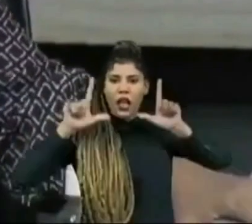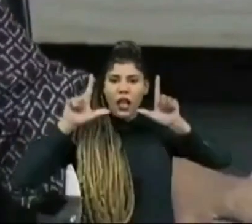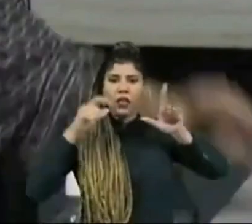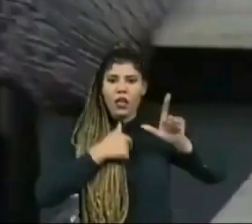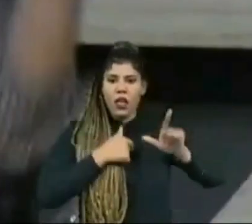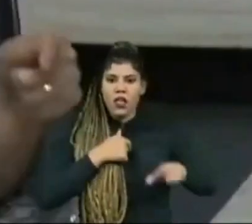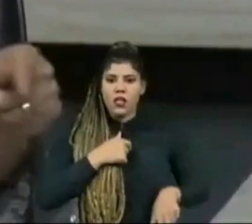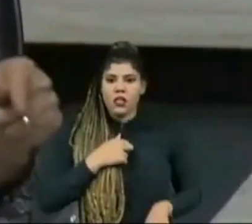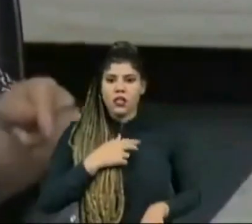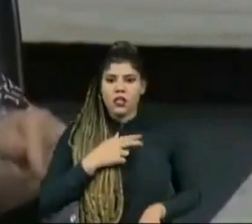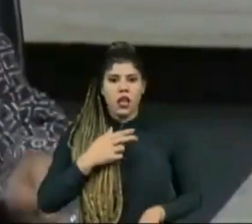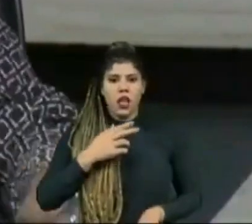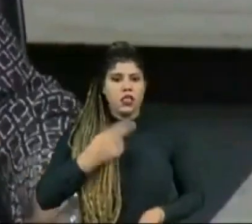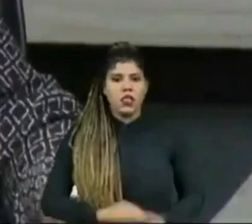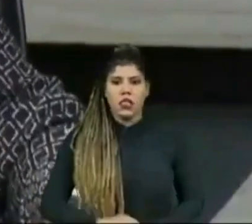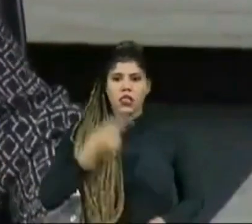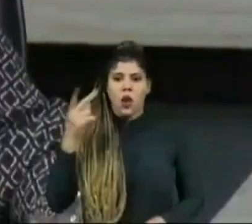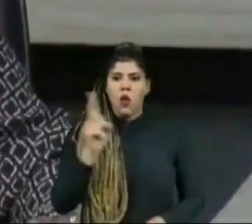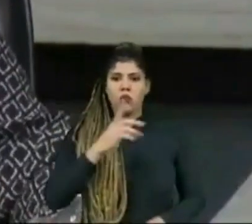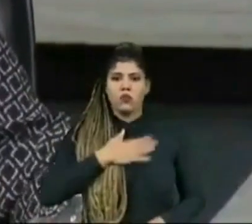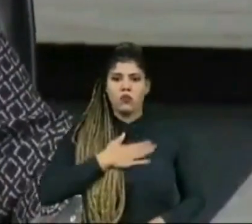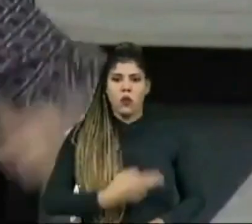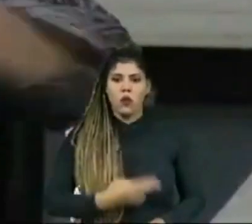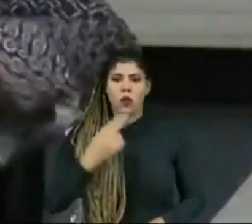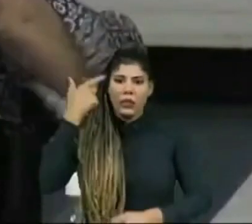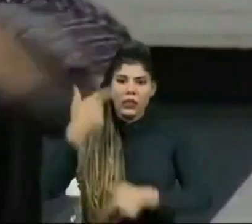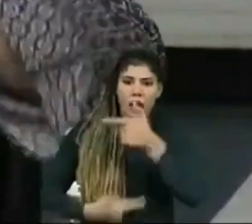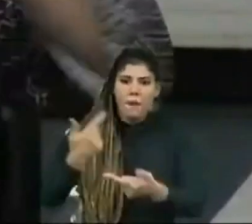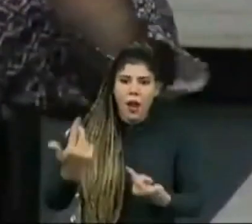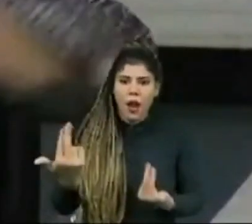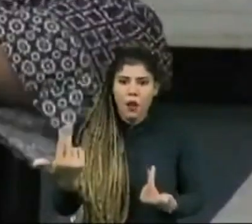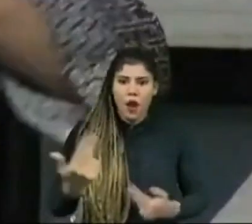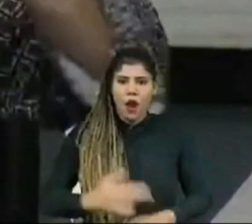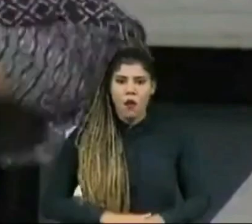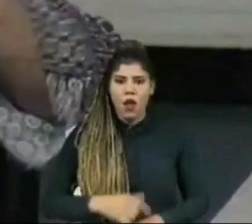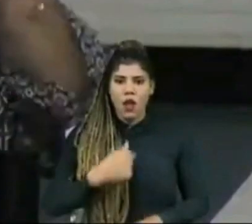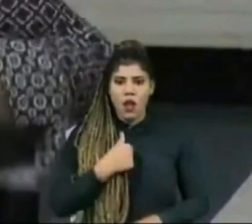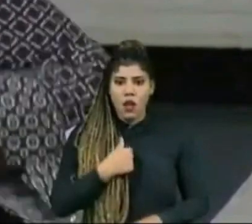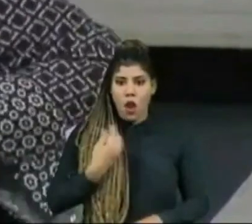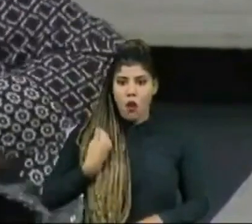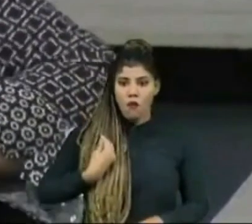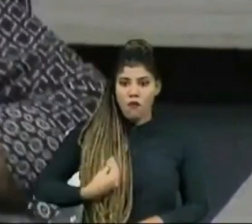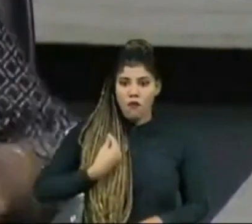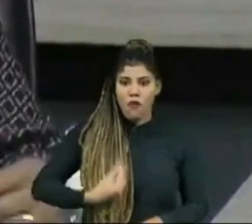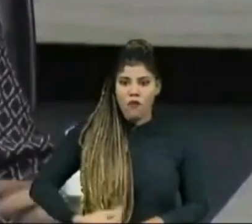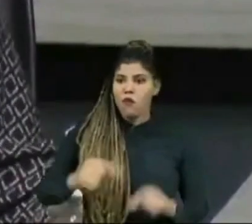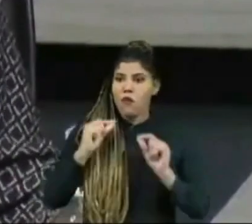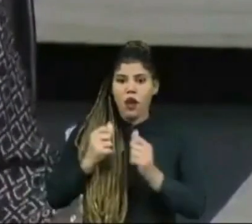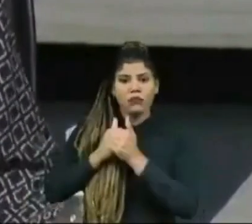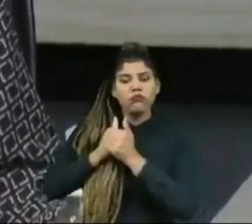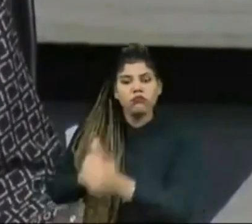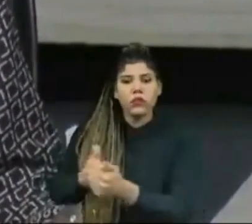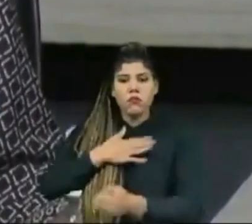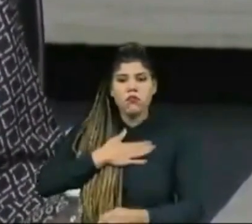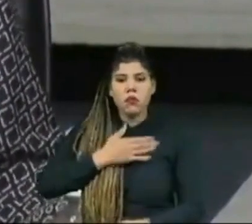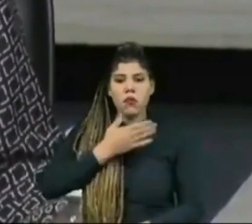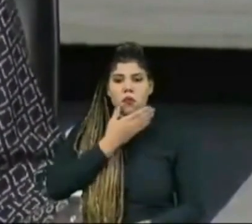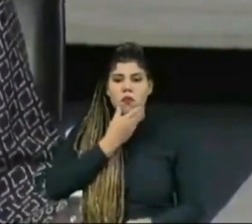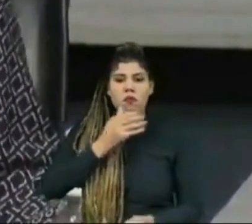dessa crente. Trabalhe como eu trabalhei. E eu vivo à sombra do meu marido.